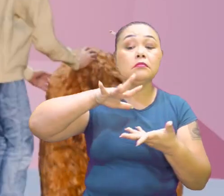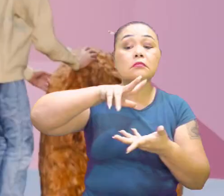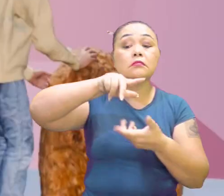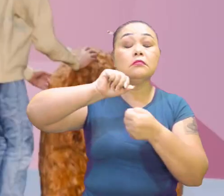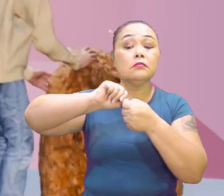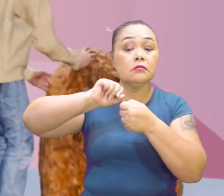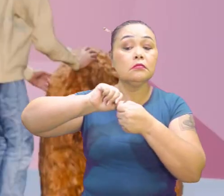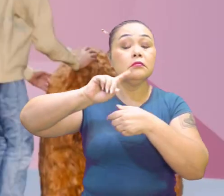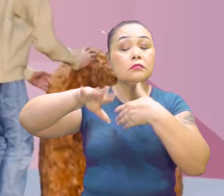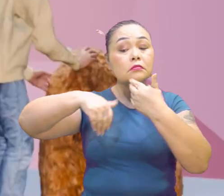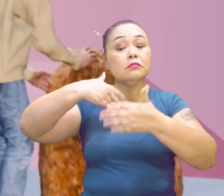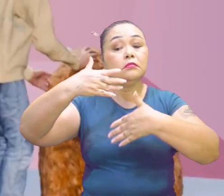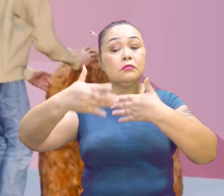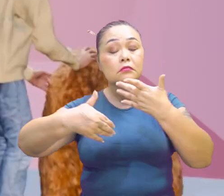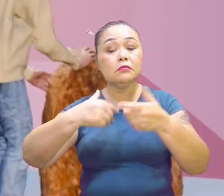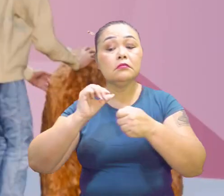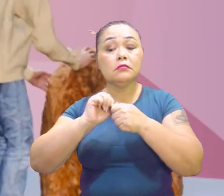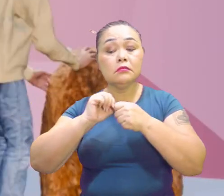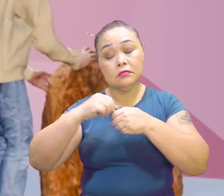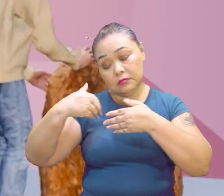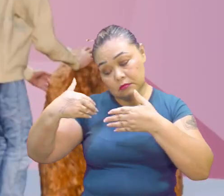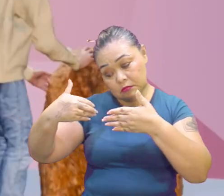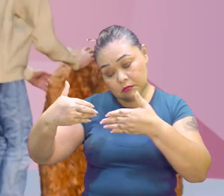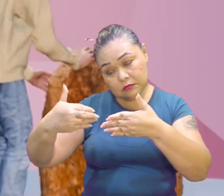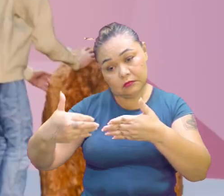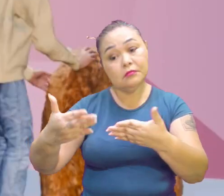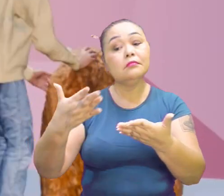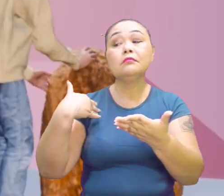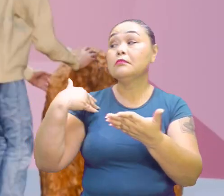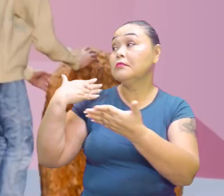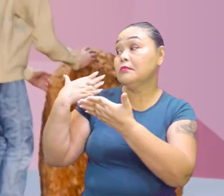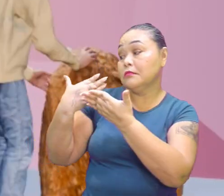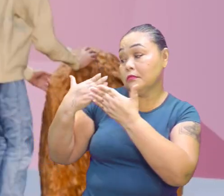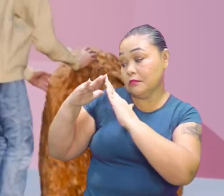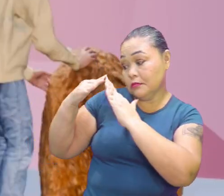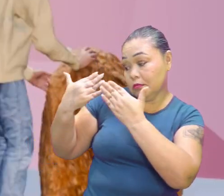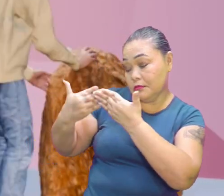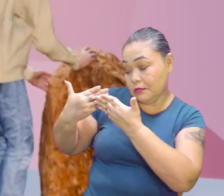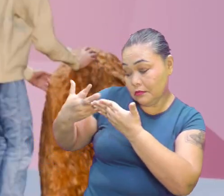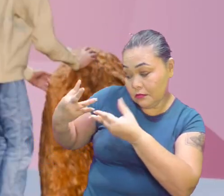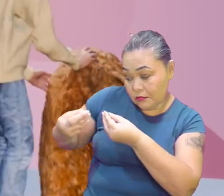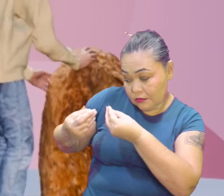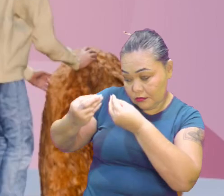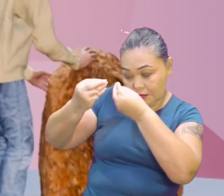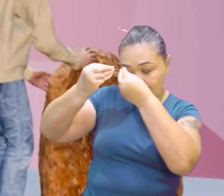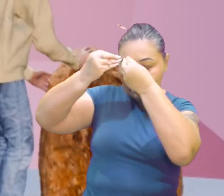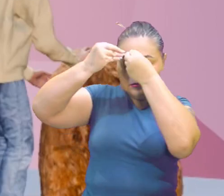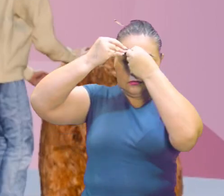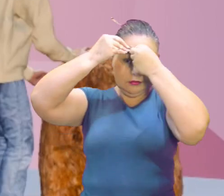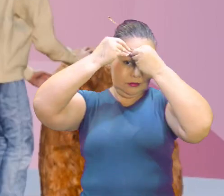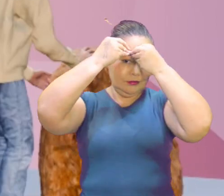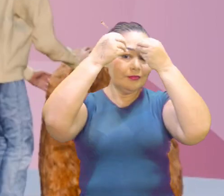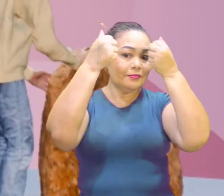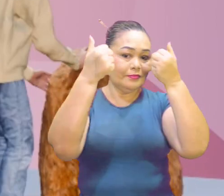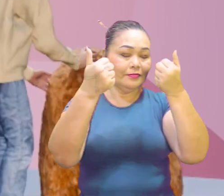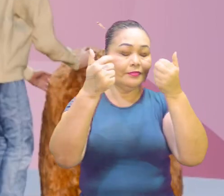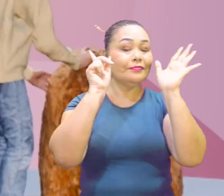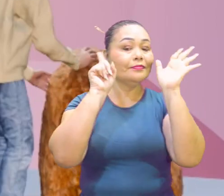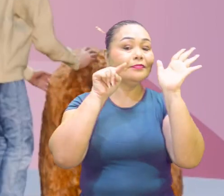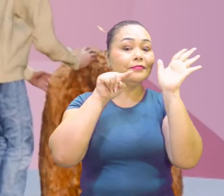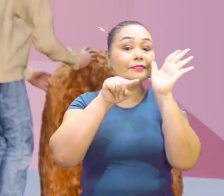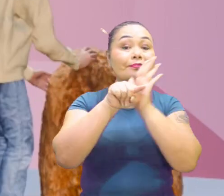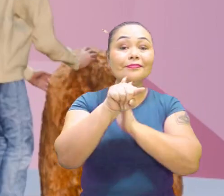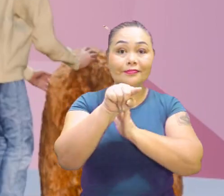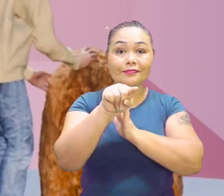vem fazendo ao longo da tua trajetória escolar. A sua bagagem. Então, vamos lá começando a primeira, né, para